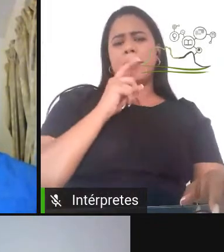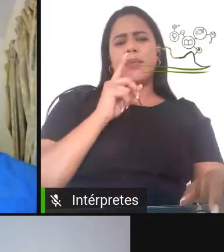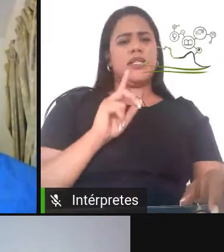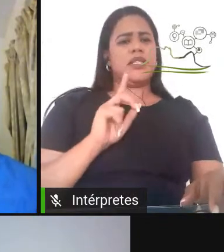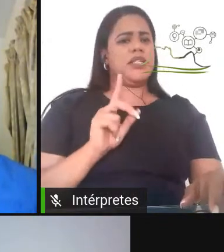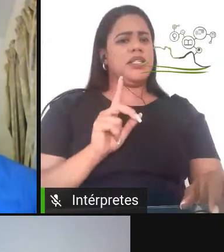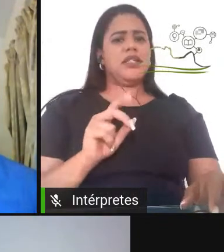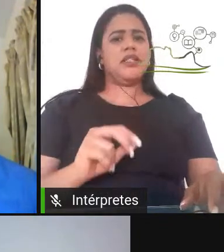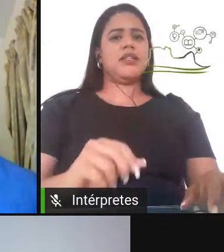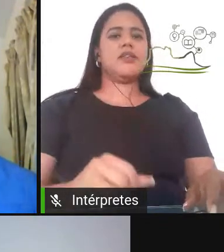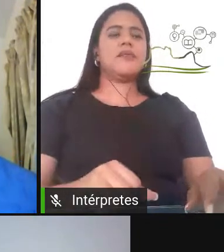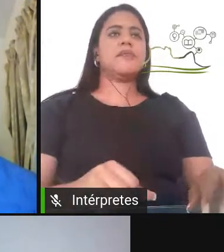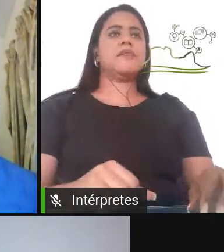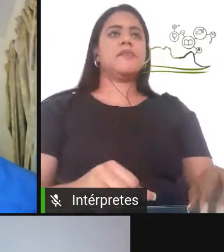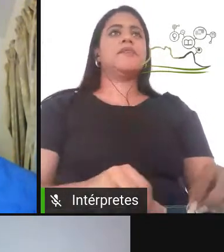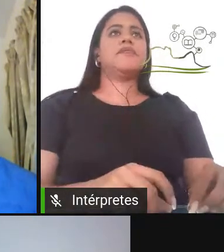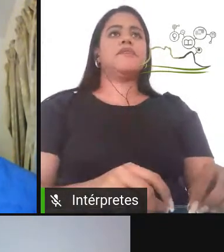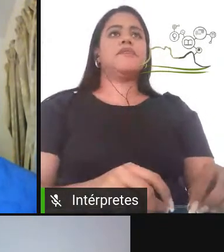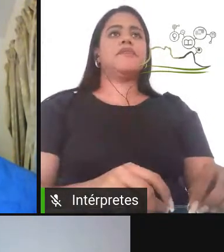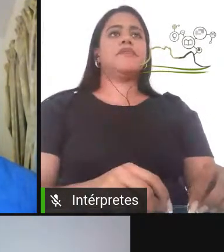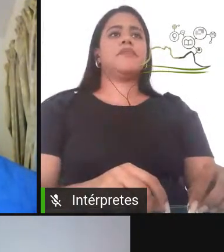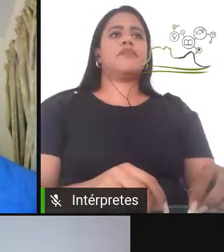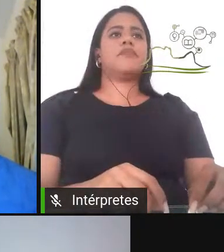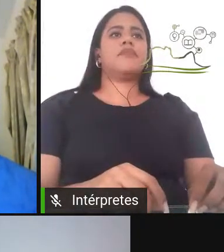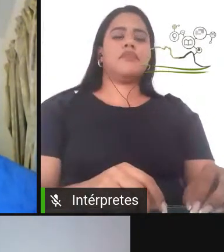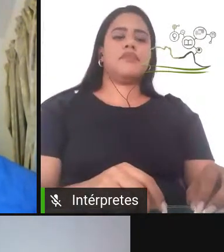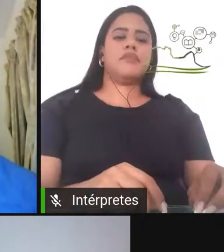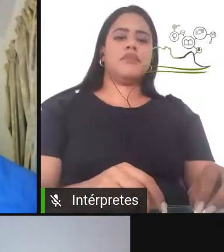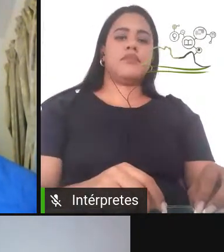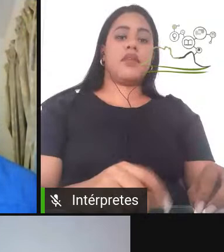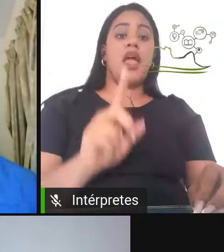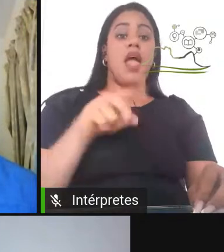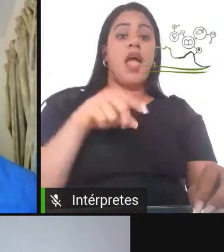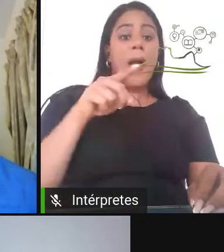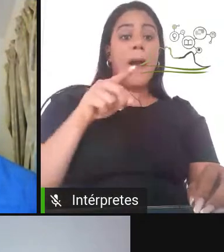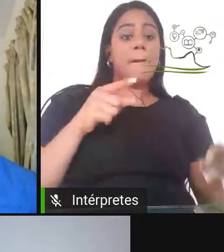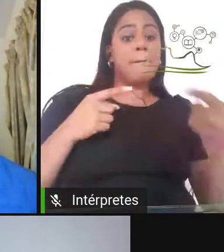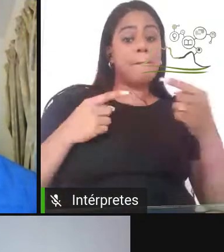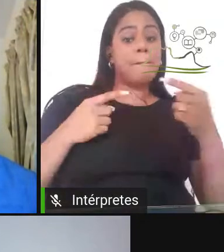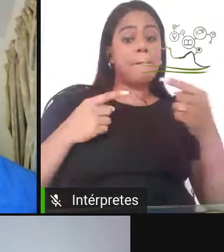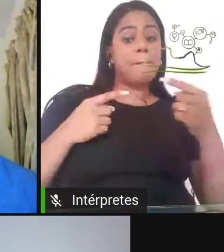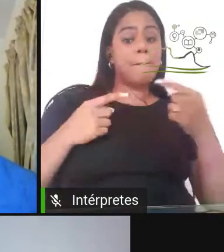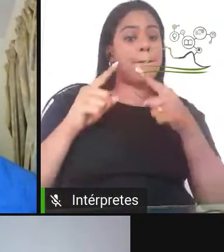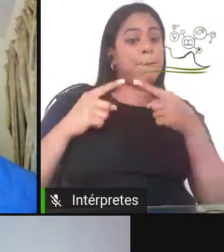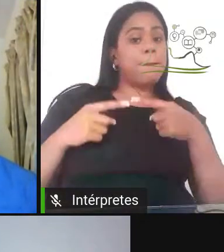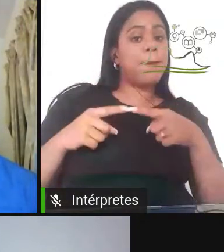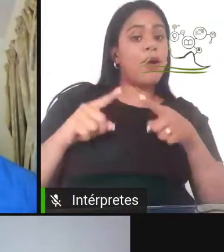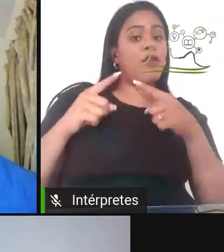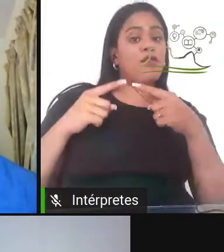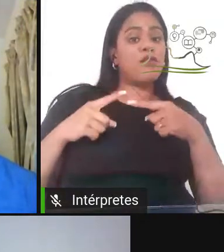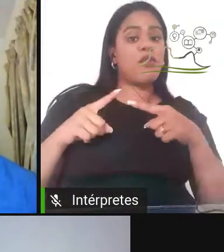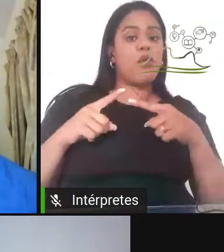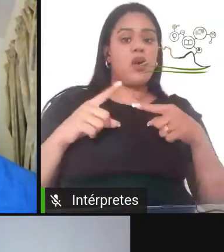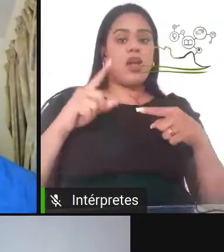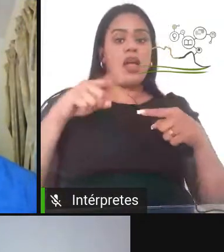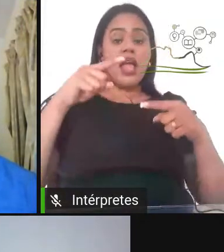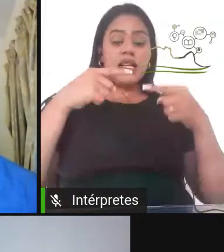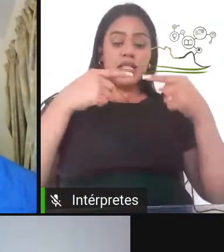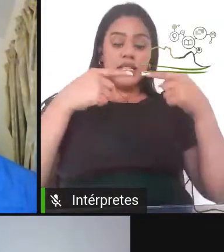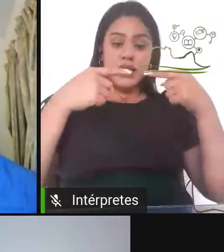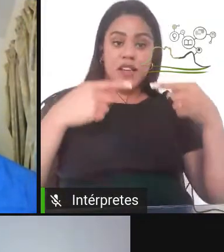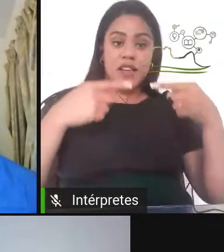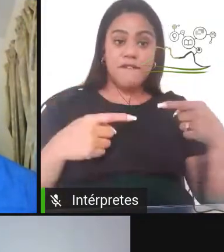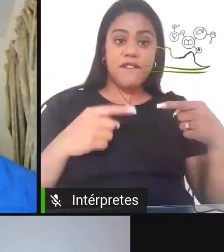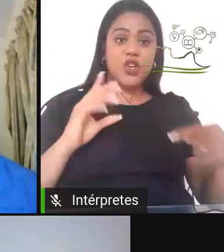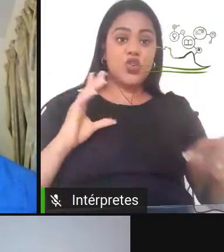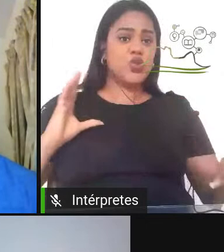é uma provocação e é um desafio para nós todos pormos um bocado a mão na consciência. E que nós às vezes enganamos-nos